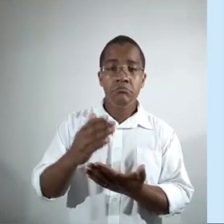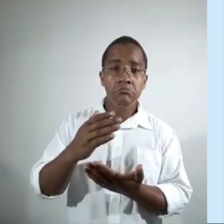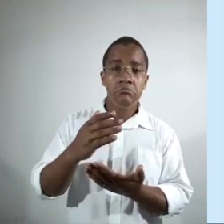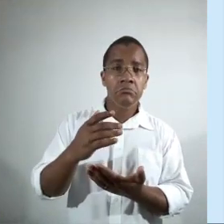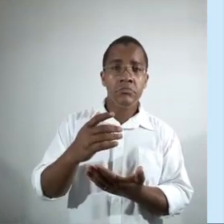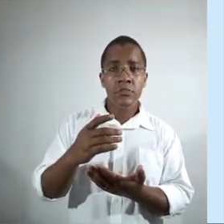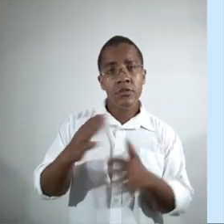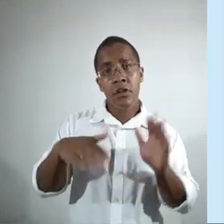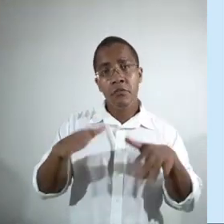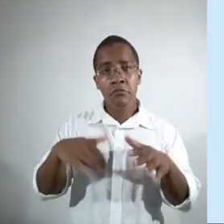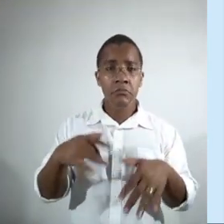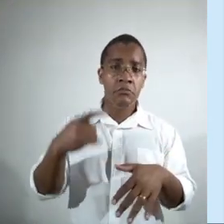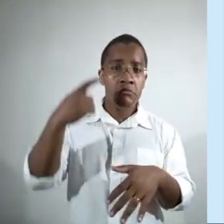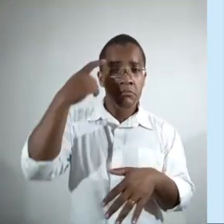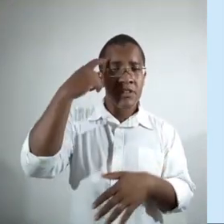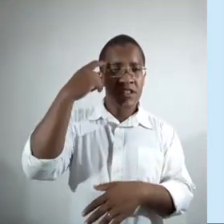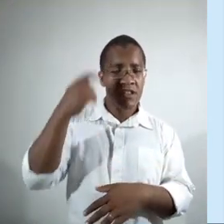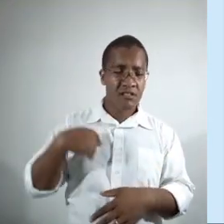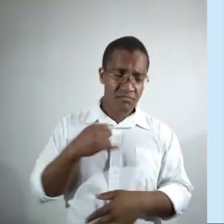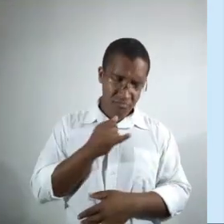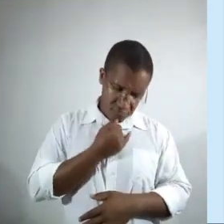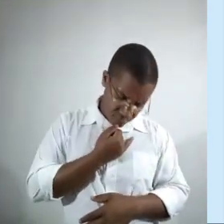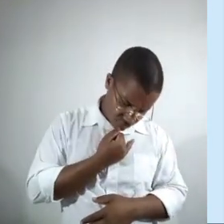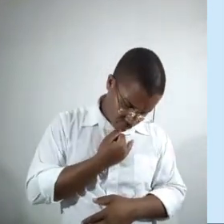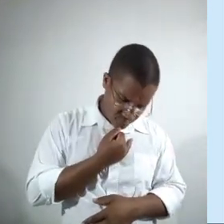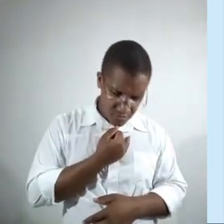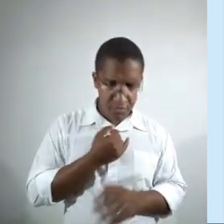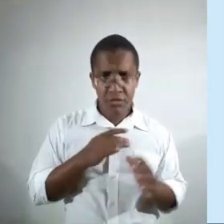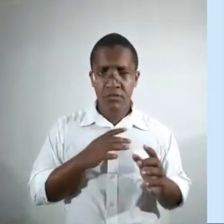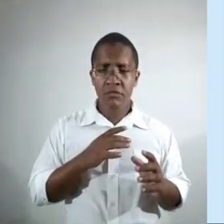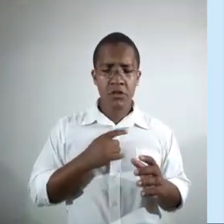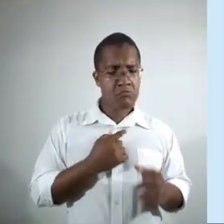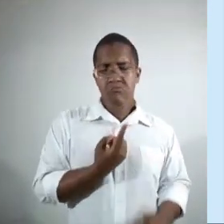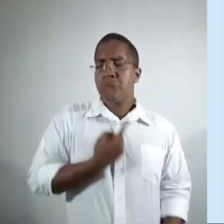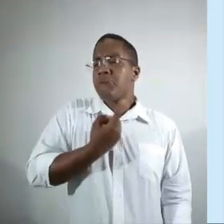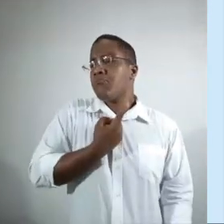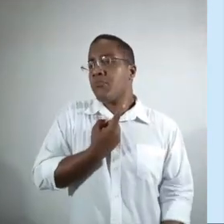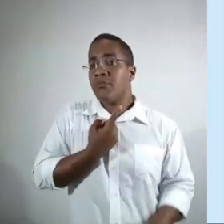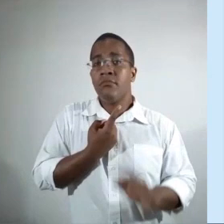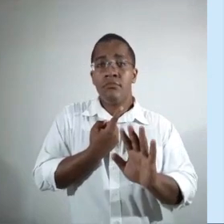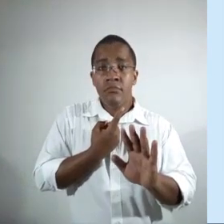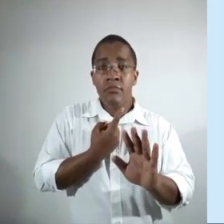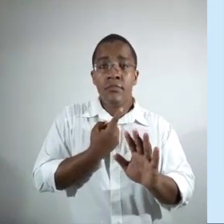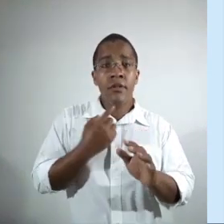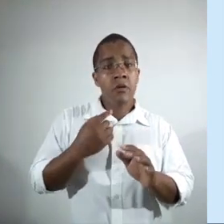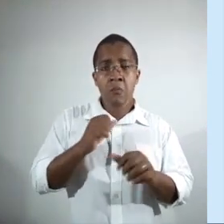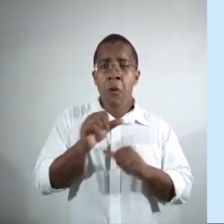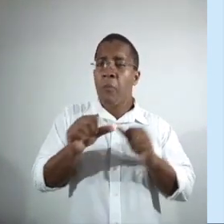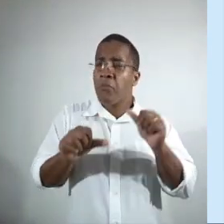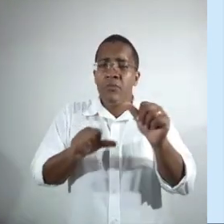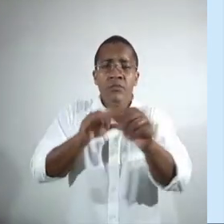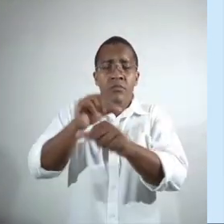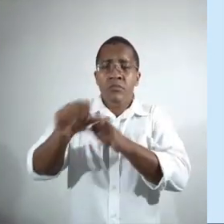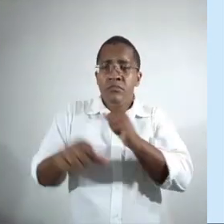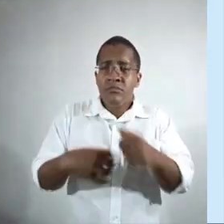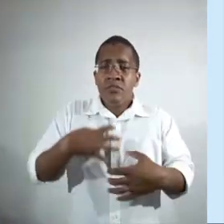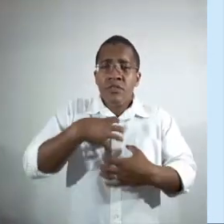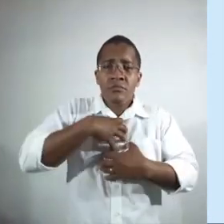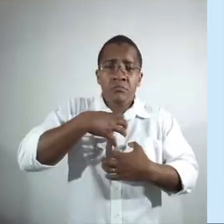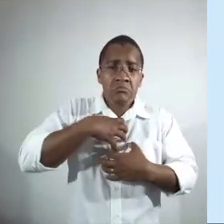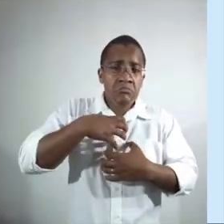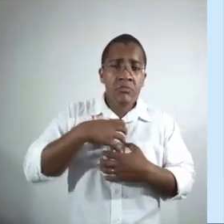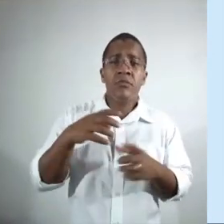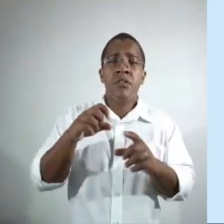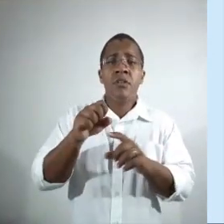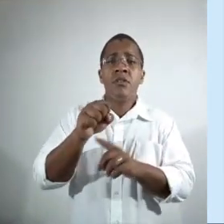vão tender vai ter momentos que vai ficar mais triste, vai ficar mais isolado, vai passar por N mudanças